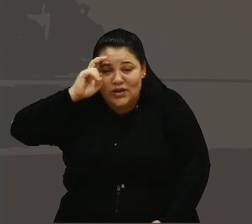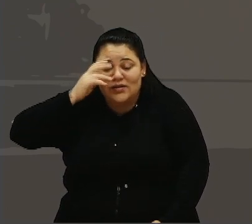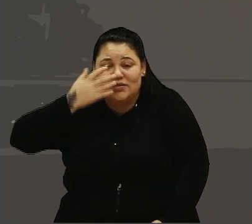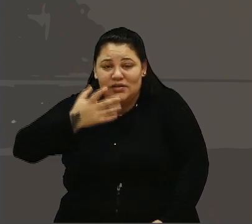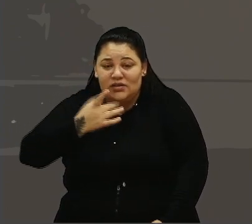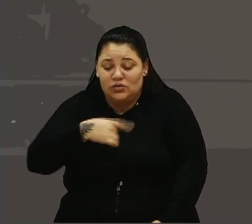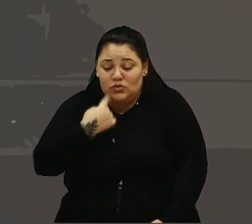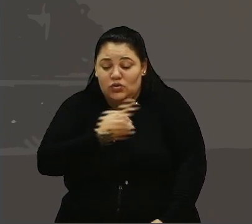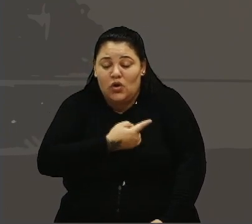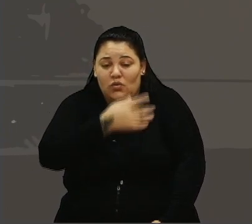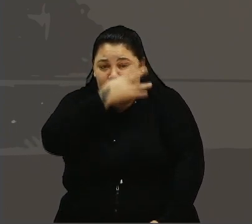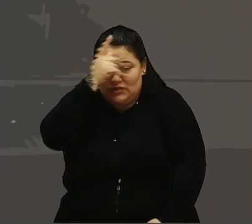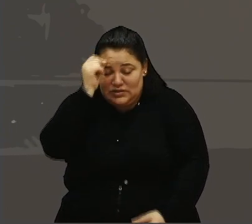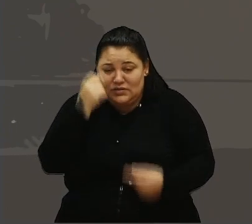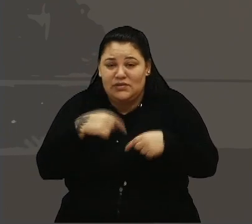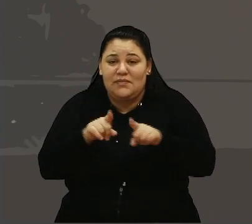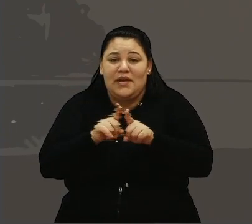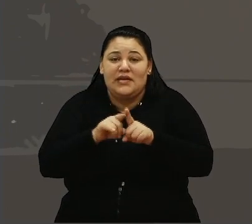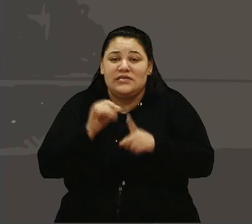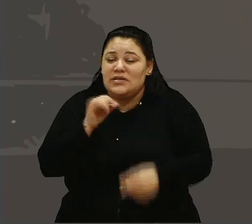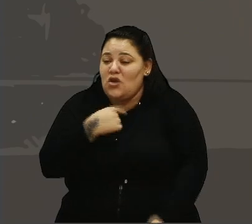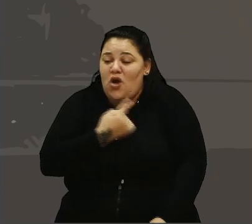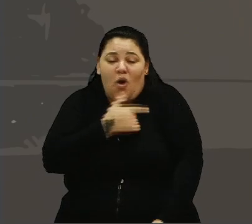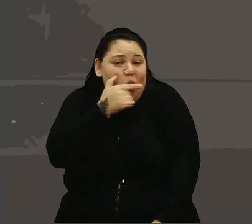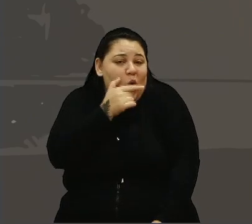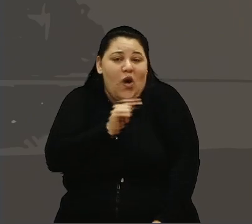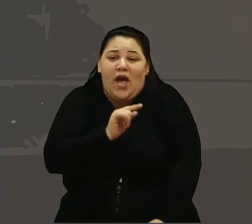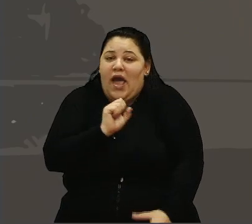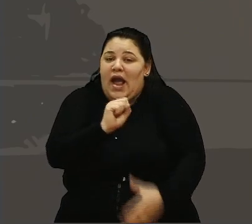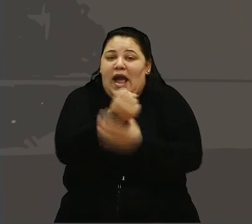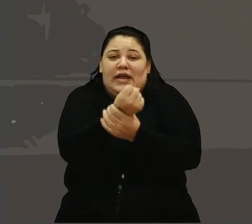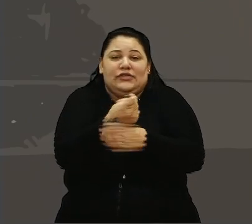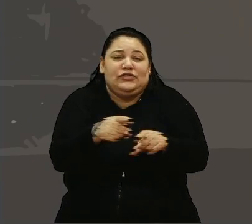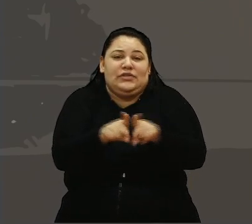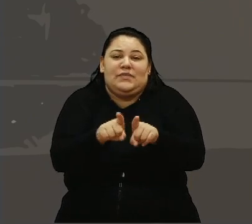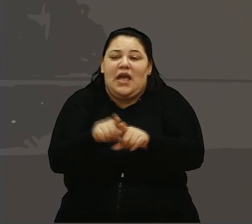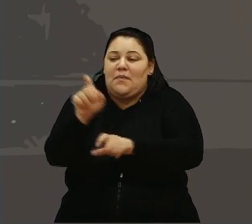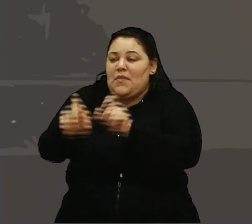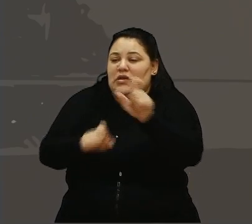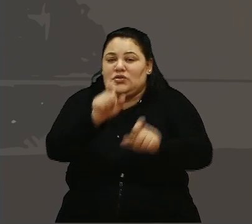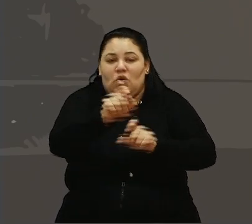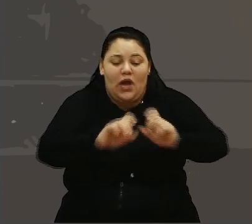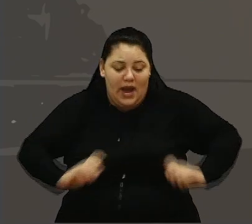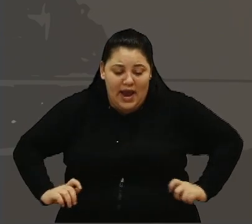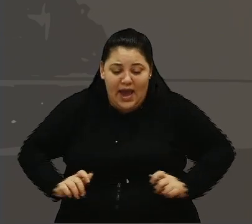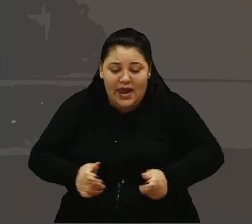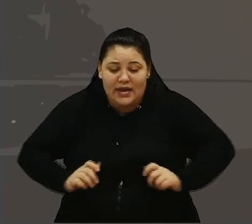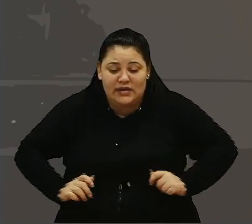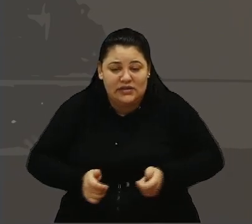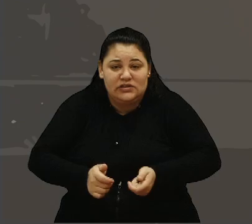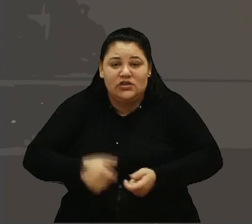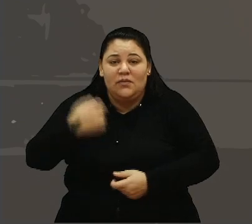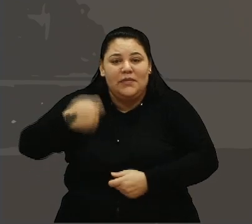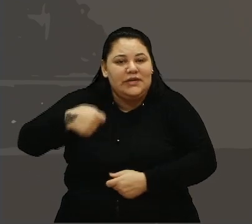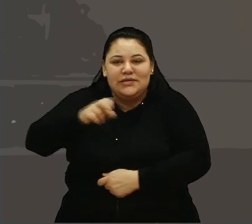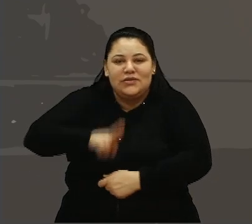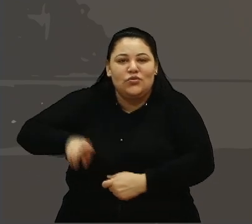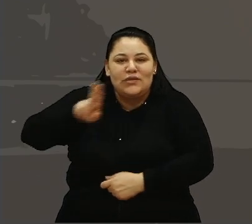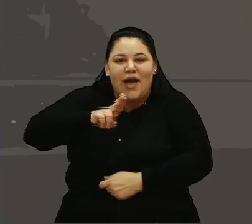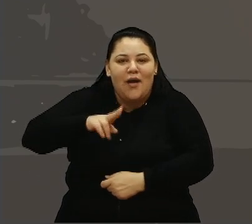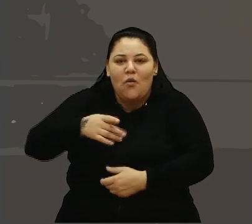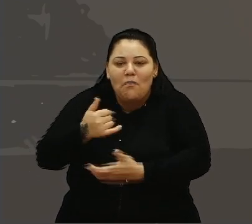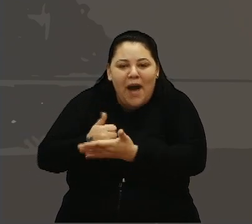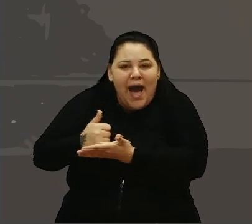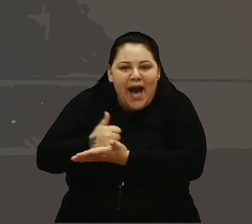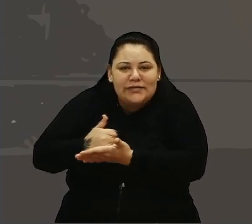nosso município, se a gente não consegue garantir que pessoas cadeirantes que estejam lá possam usufruir do banheiro?